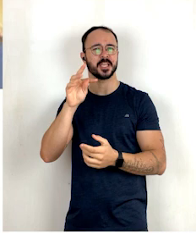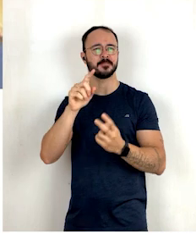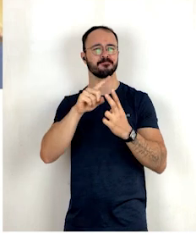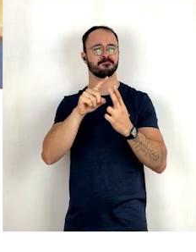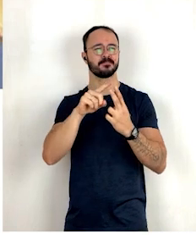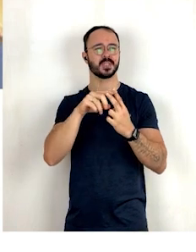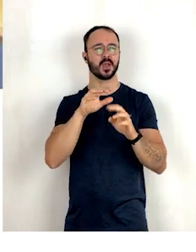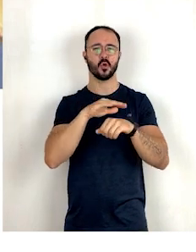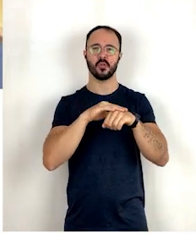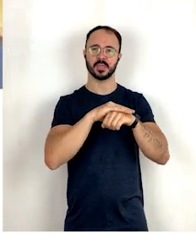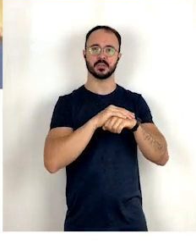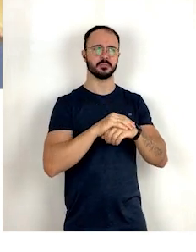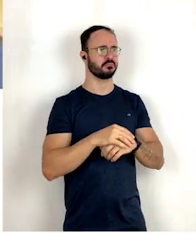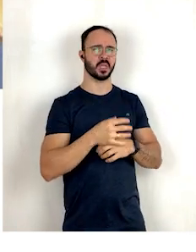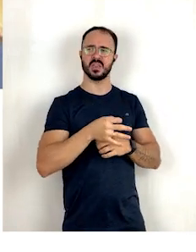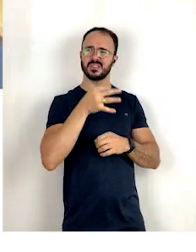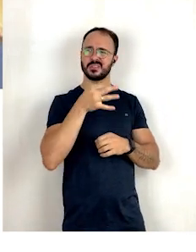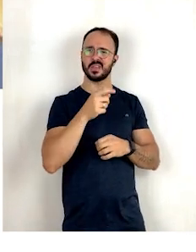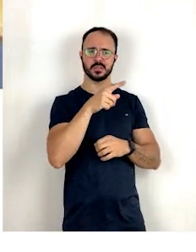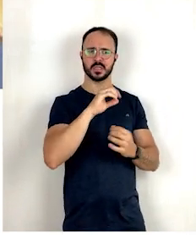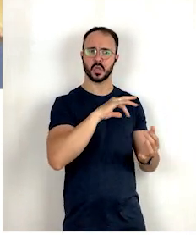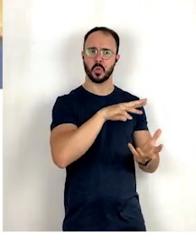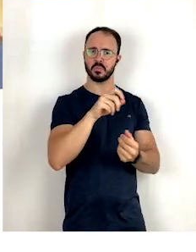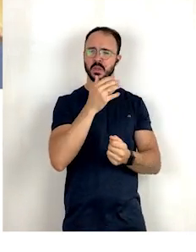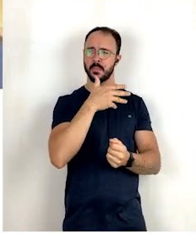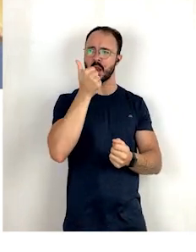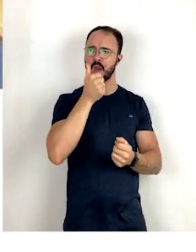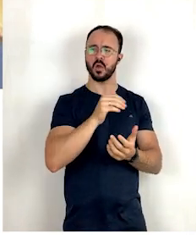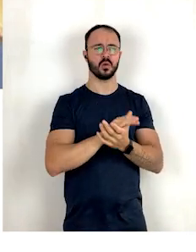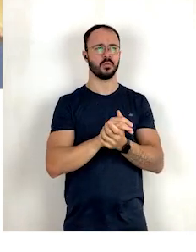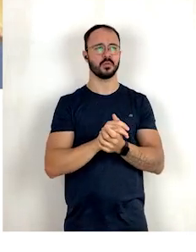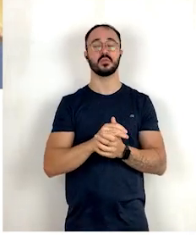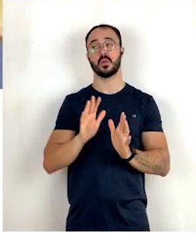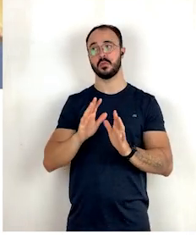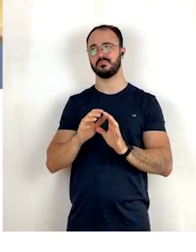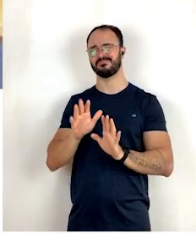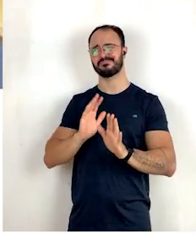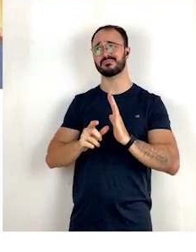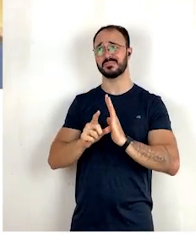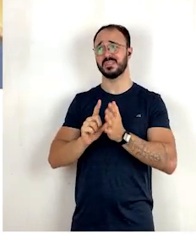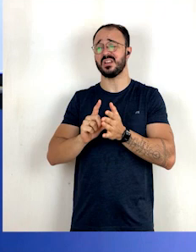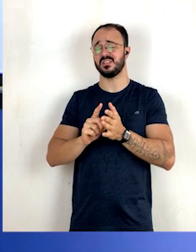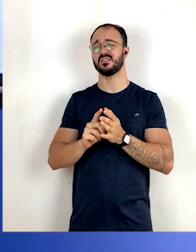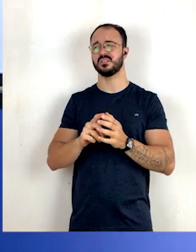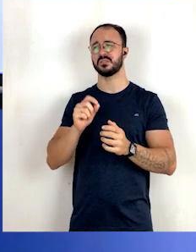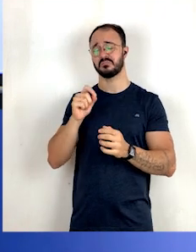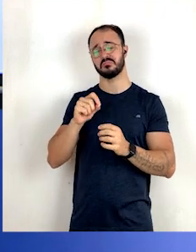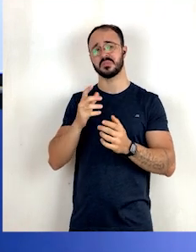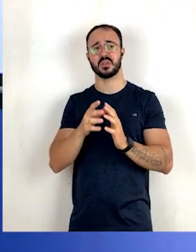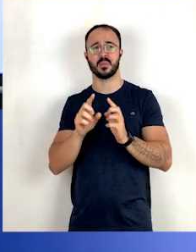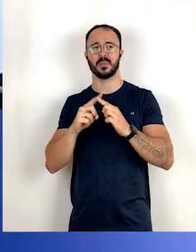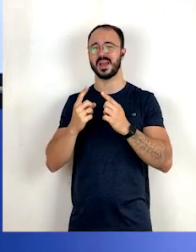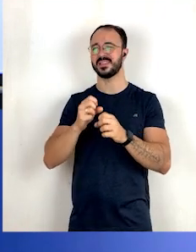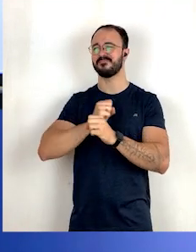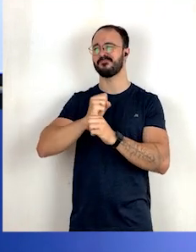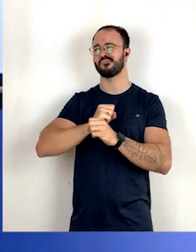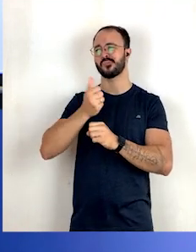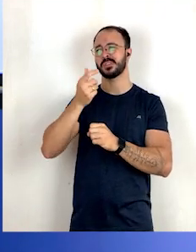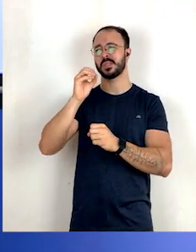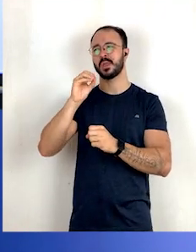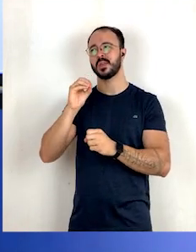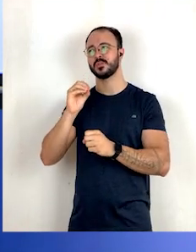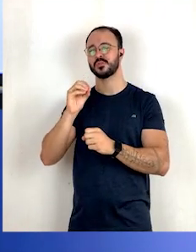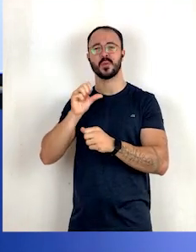galáxia? O outro responde, costumava ser, mudou muito em 100 anos. Questão 1. Descreva